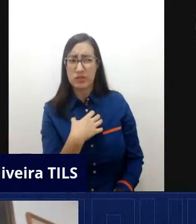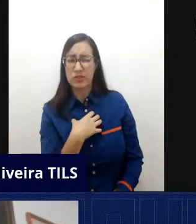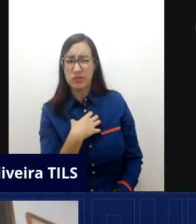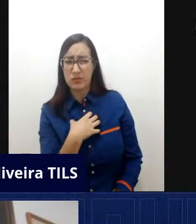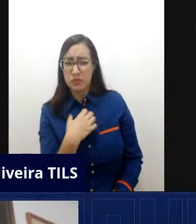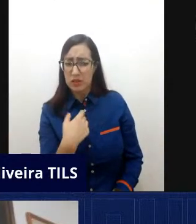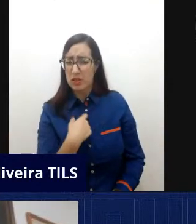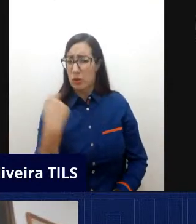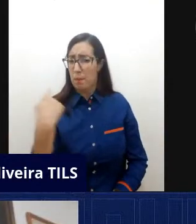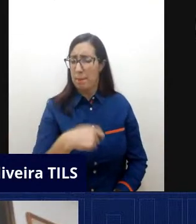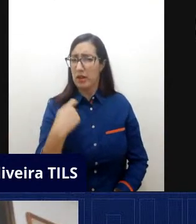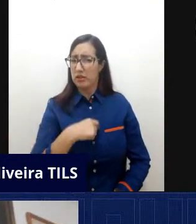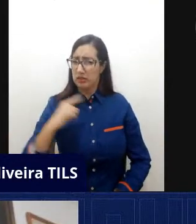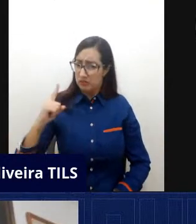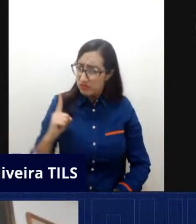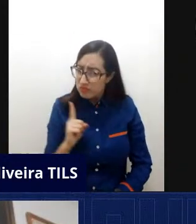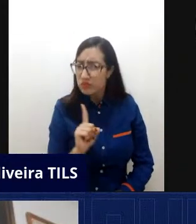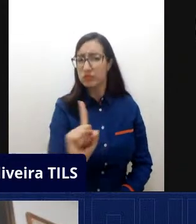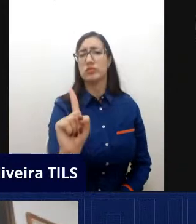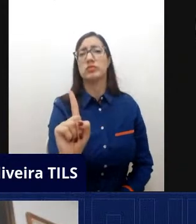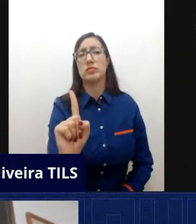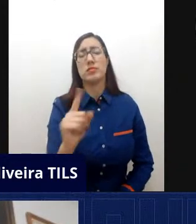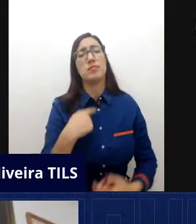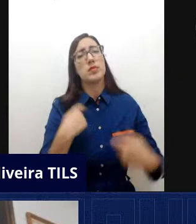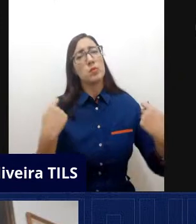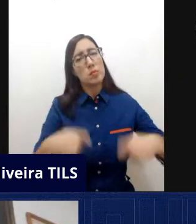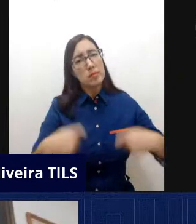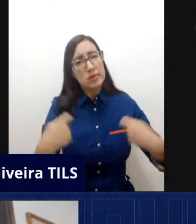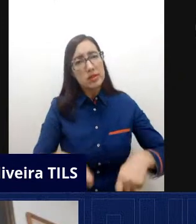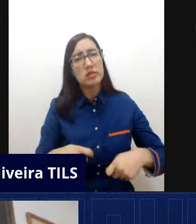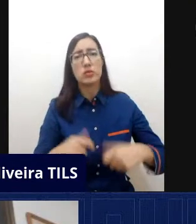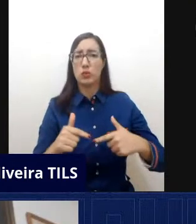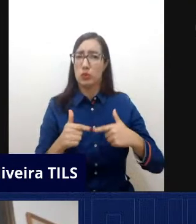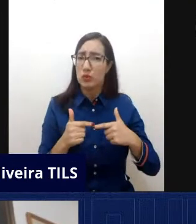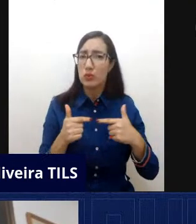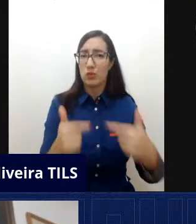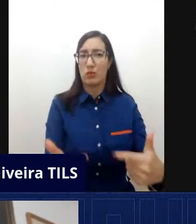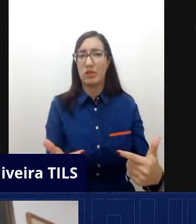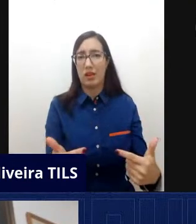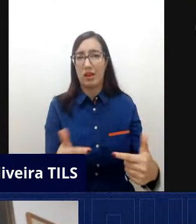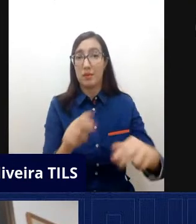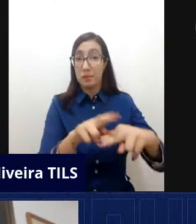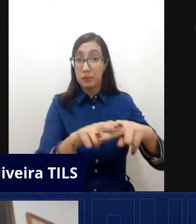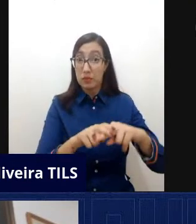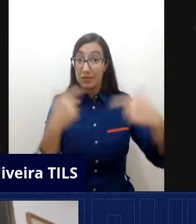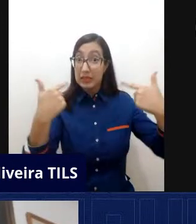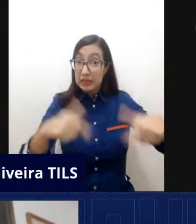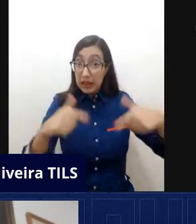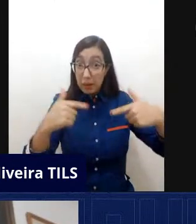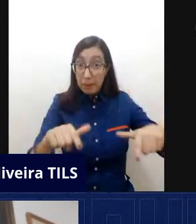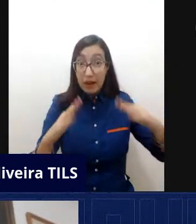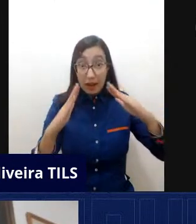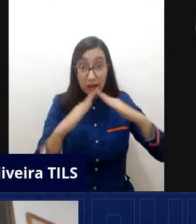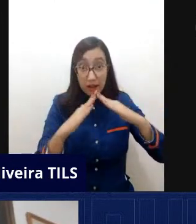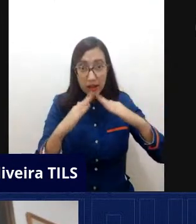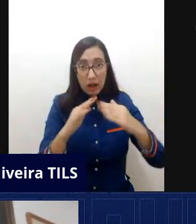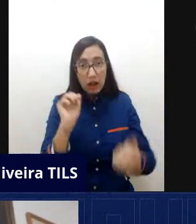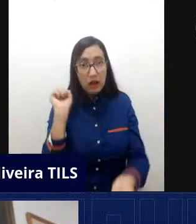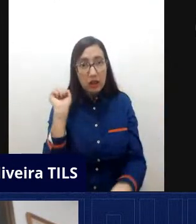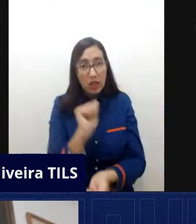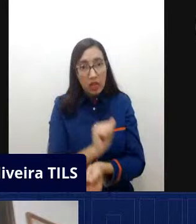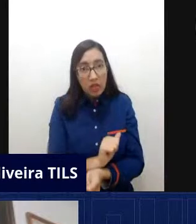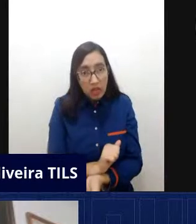que o trabalho doméstico, o acúmulo do trabalho doméstico, ele mata, e ele é uma das formas de violência contra as mulheres,